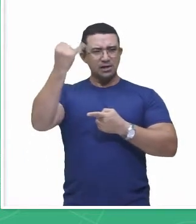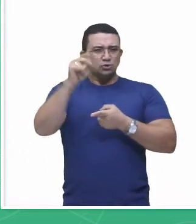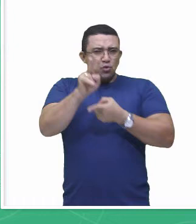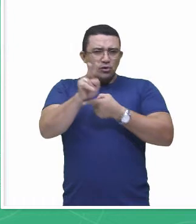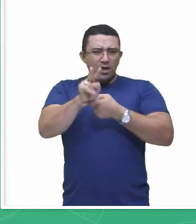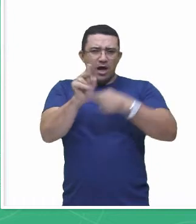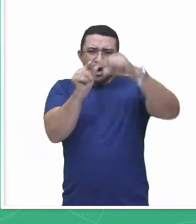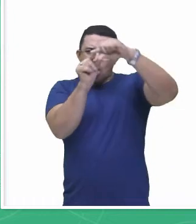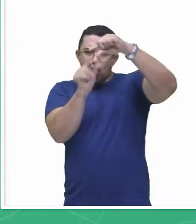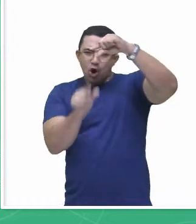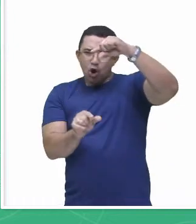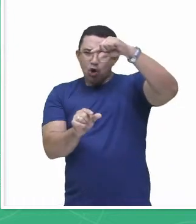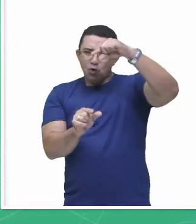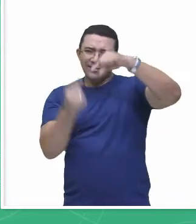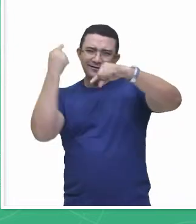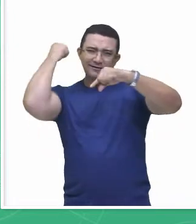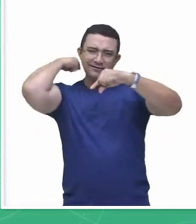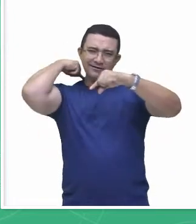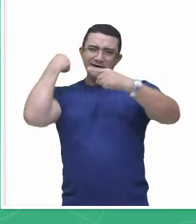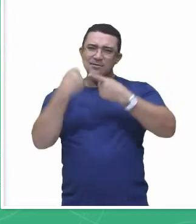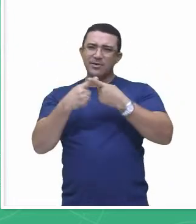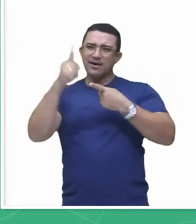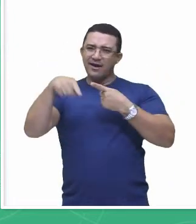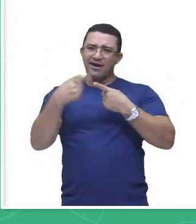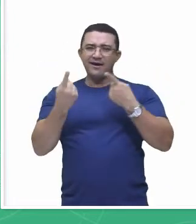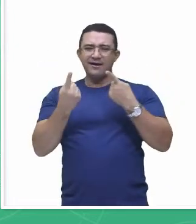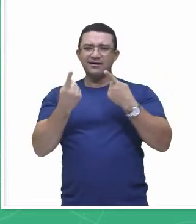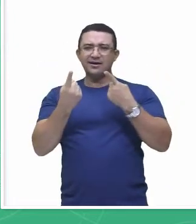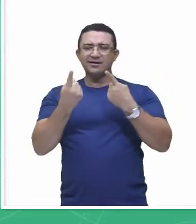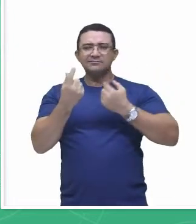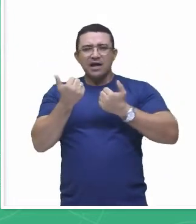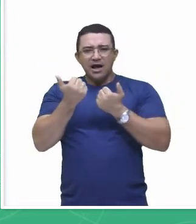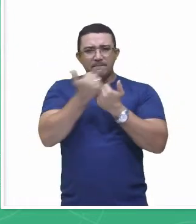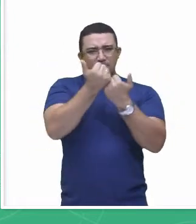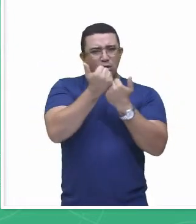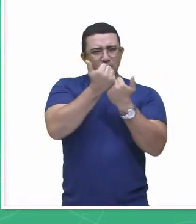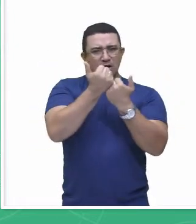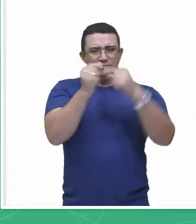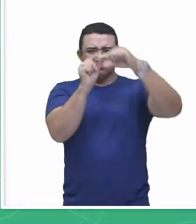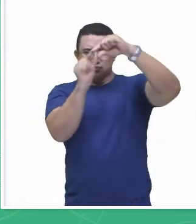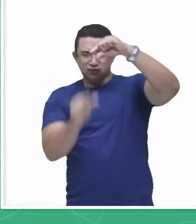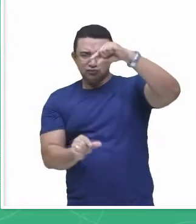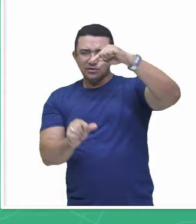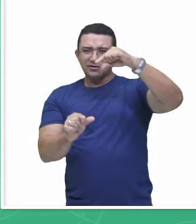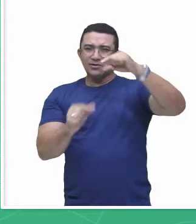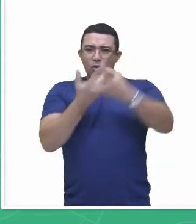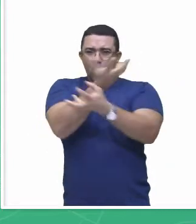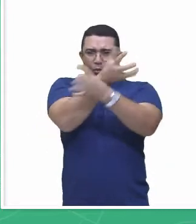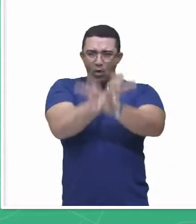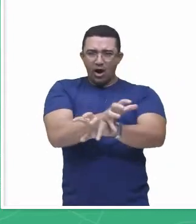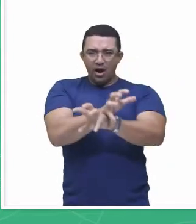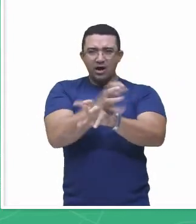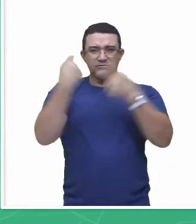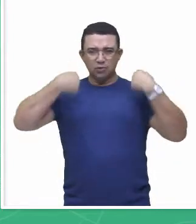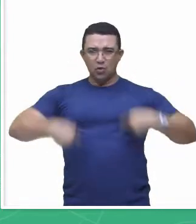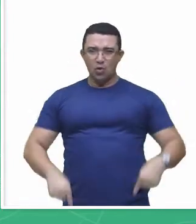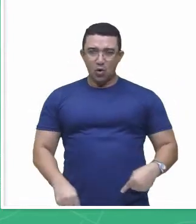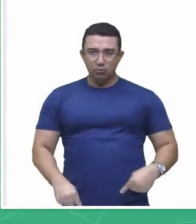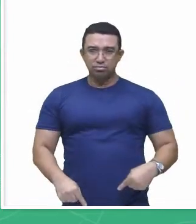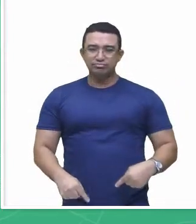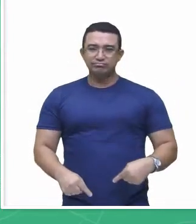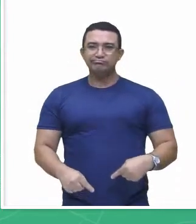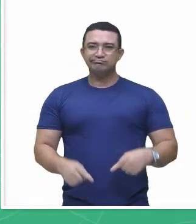coluna vertebral, ela serve de apoio para as outras partes do nosso corpo, ou seja, do esqueleto. Além disso,